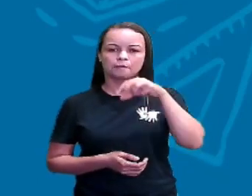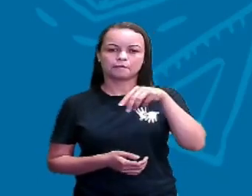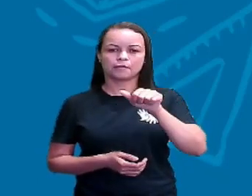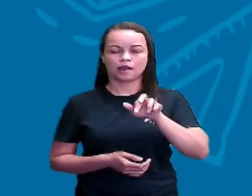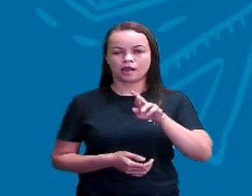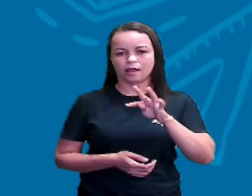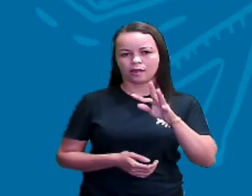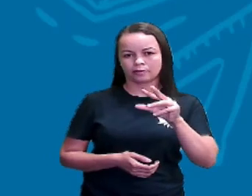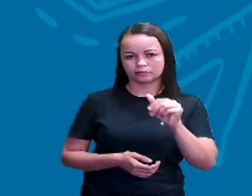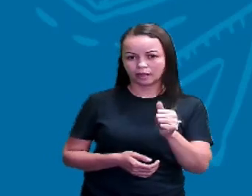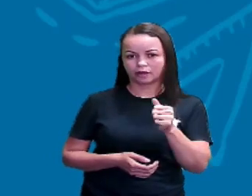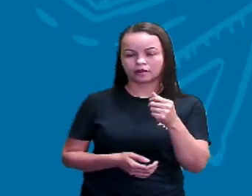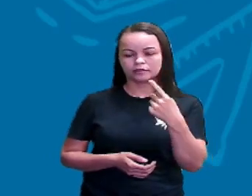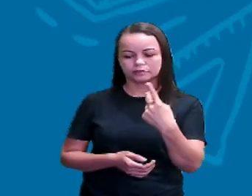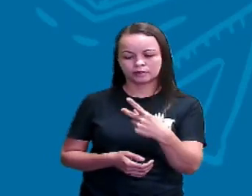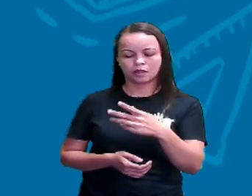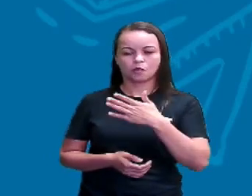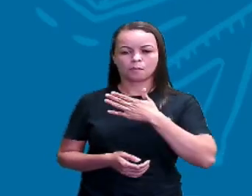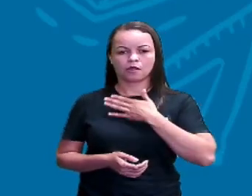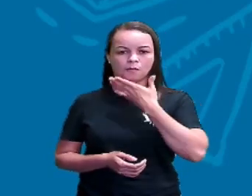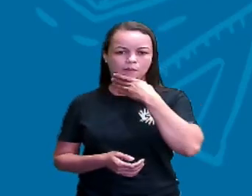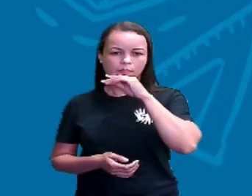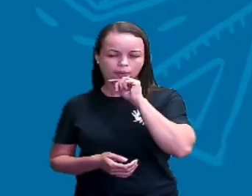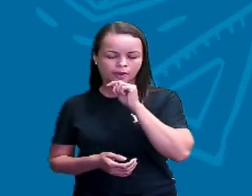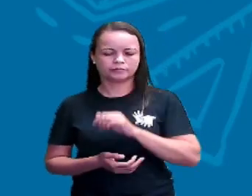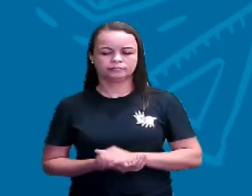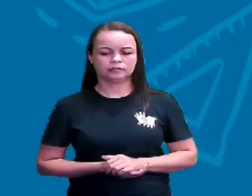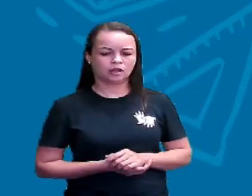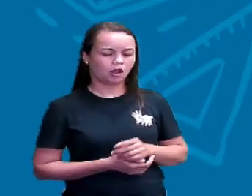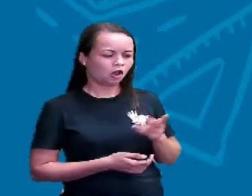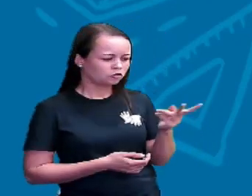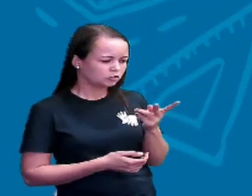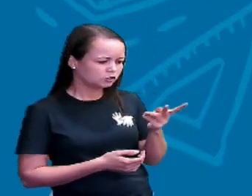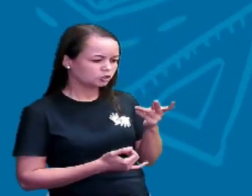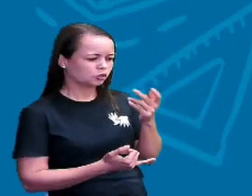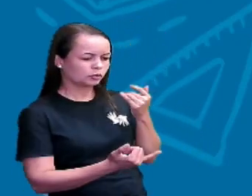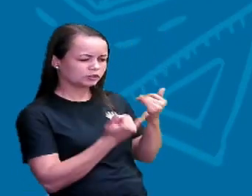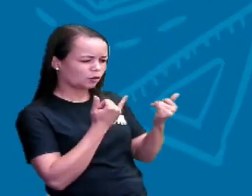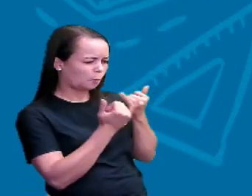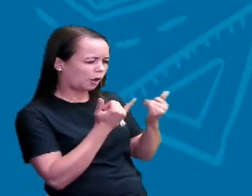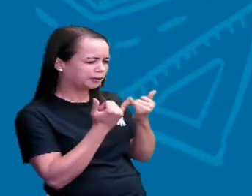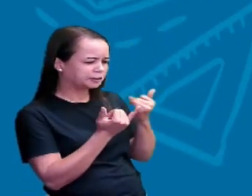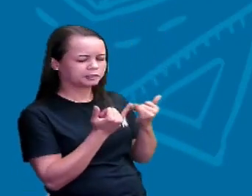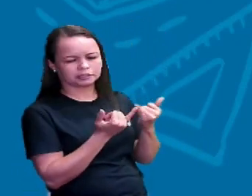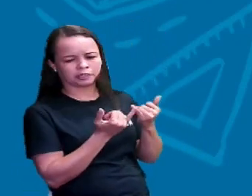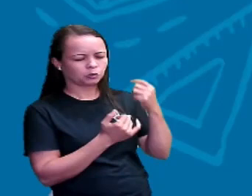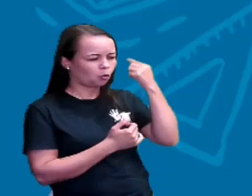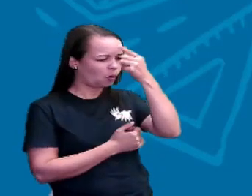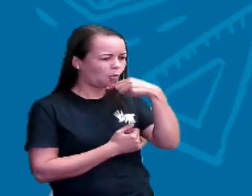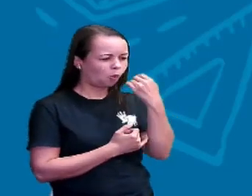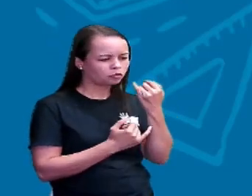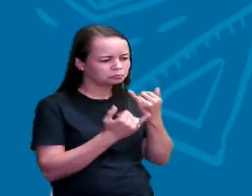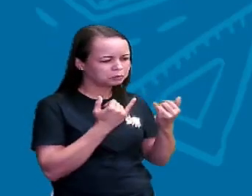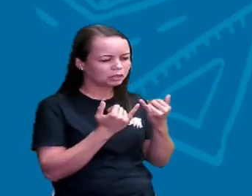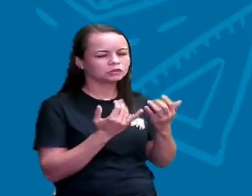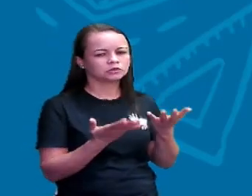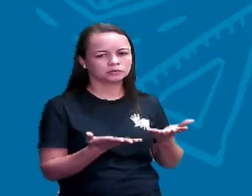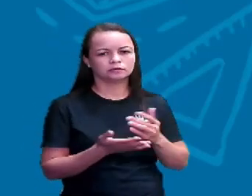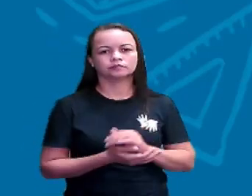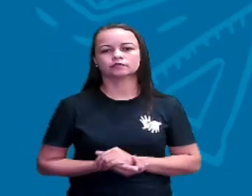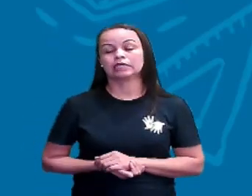sos idênticos, vos tenéis su misma cara. Se a gente tem um falante de